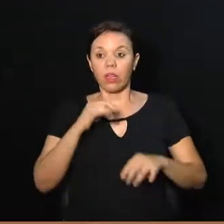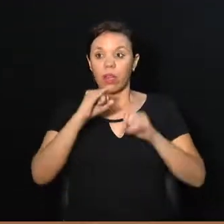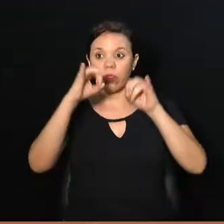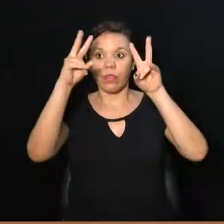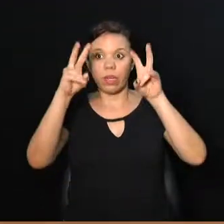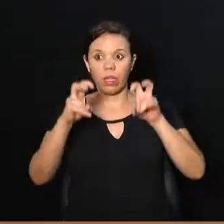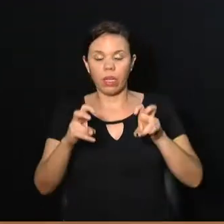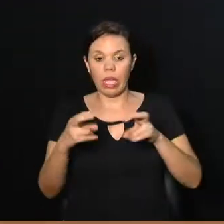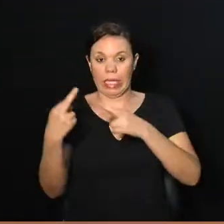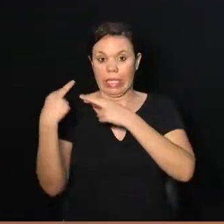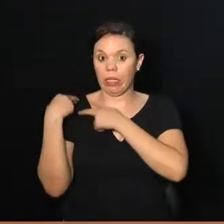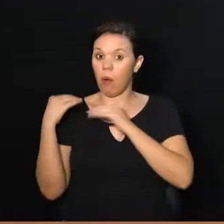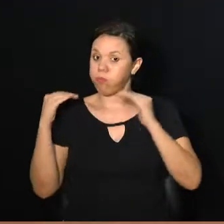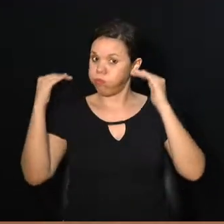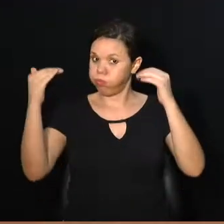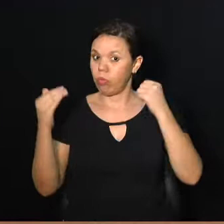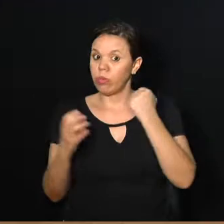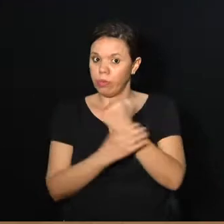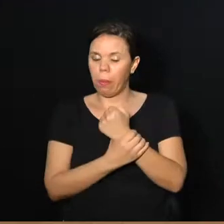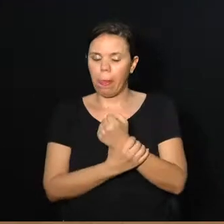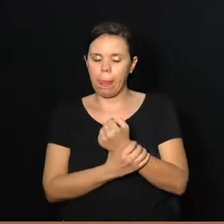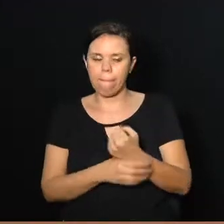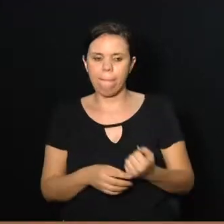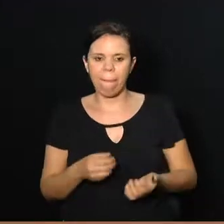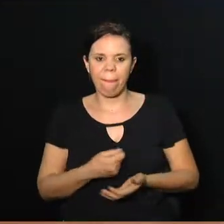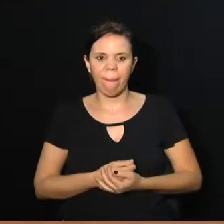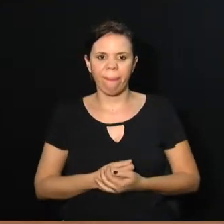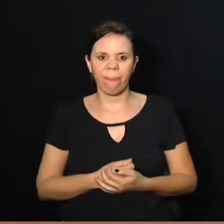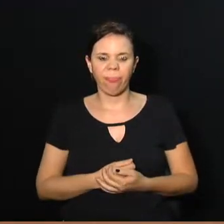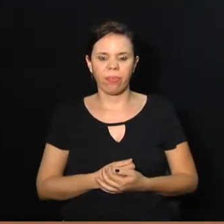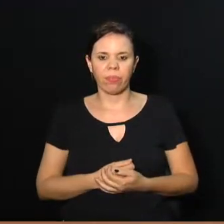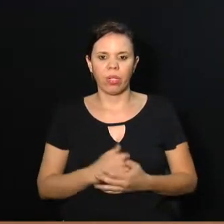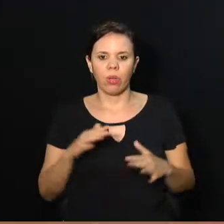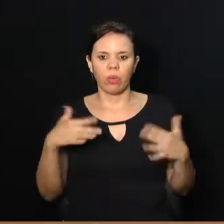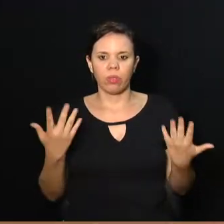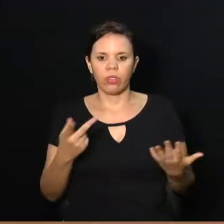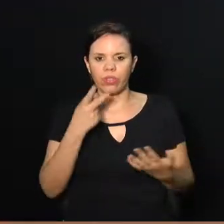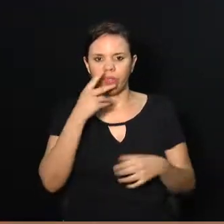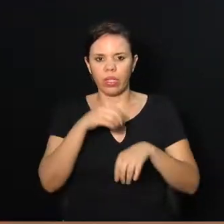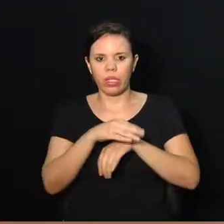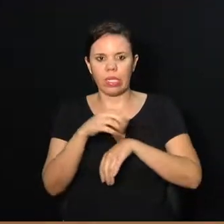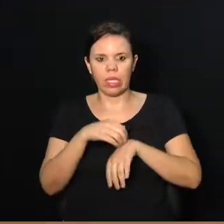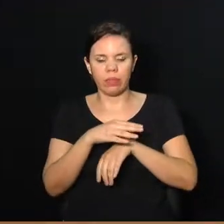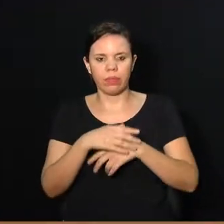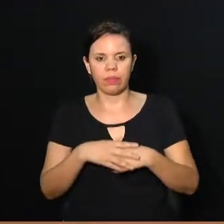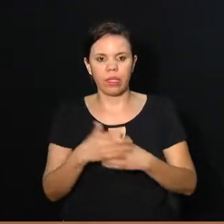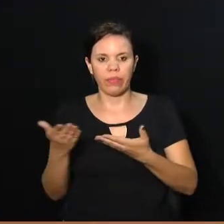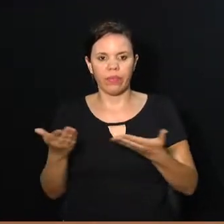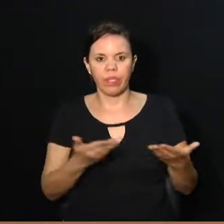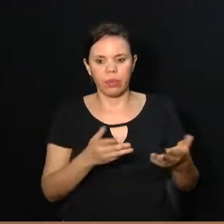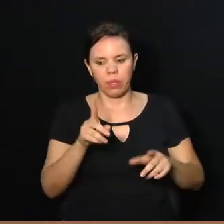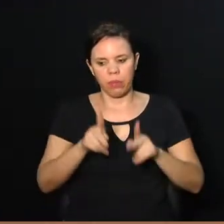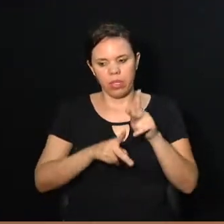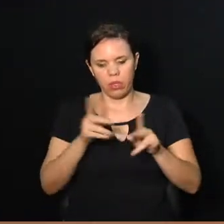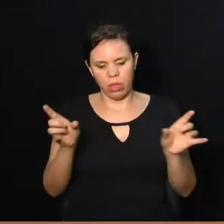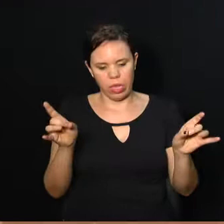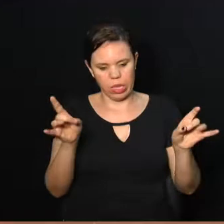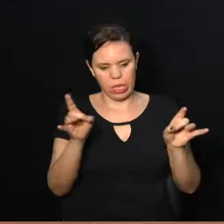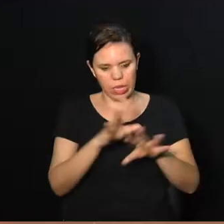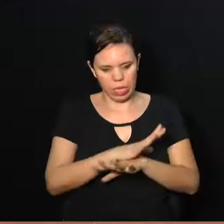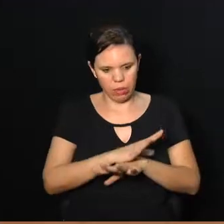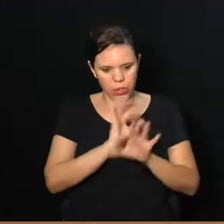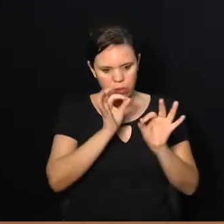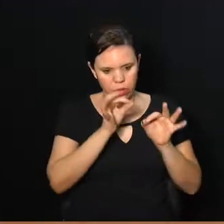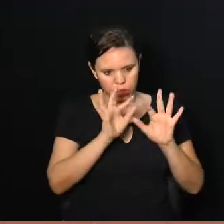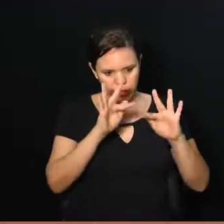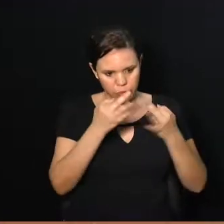responsável. Alta segura e alta responsável. Que é quando a gente passa o caso, ela vai receber alta, está tudo redondinho, a